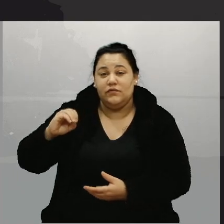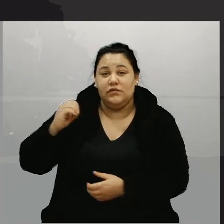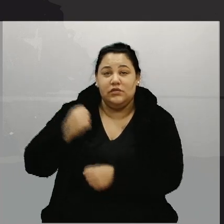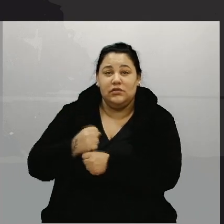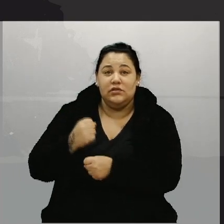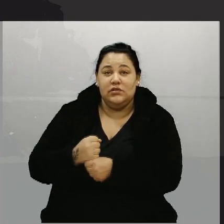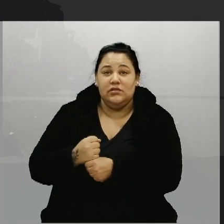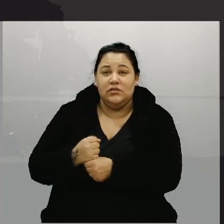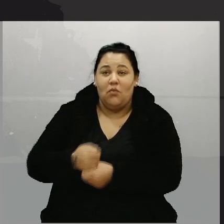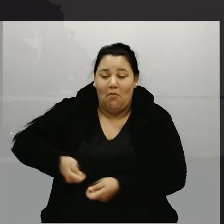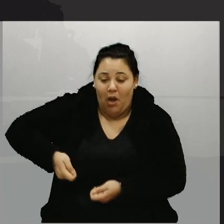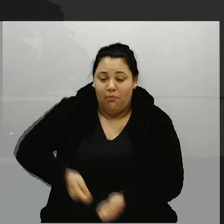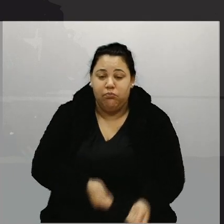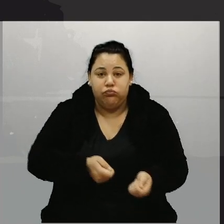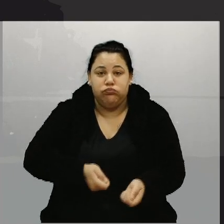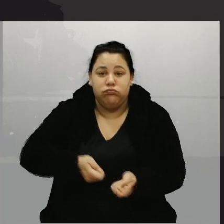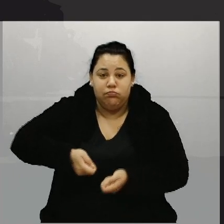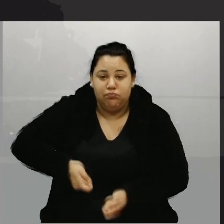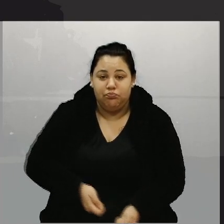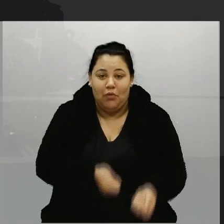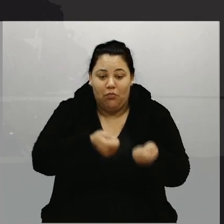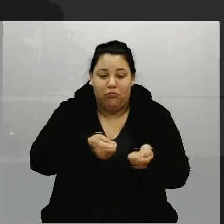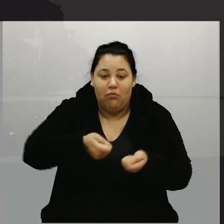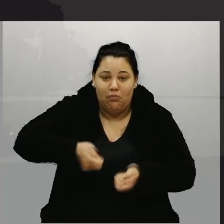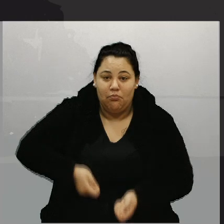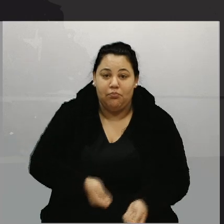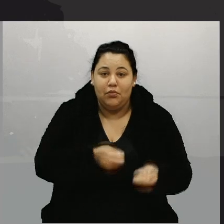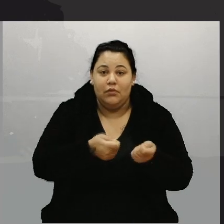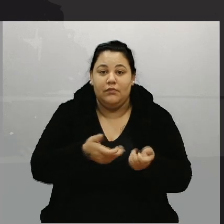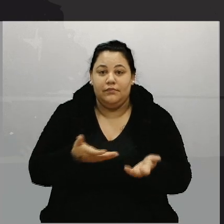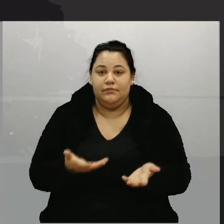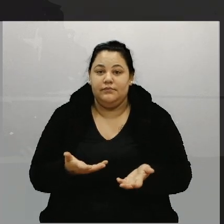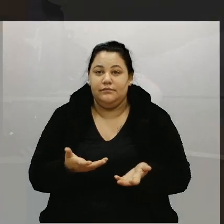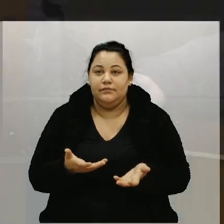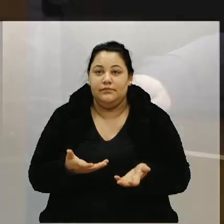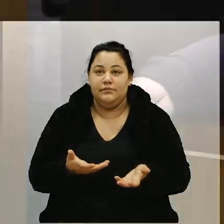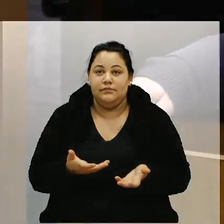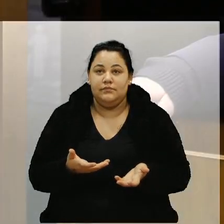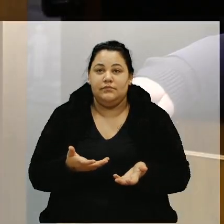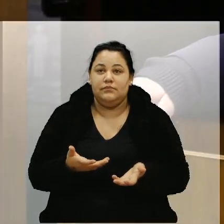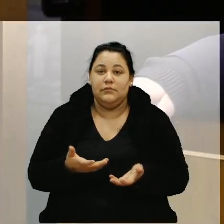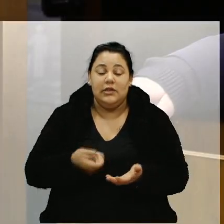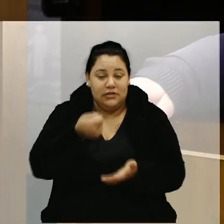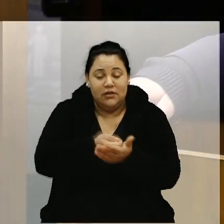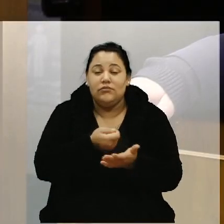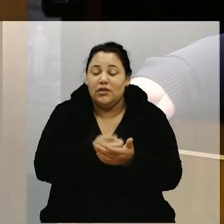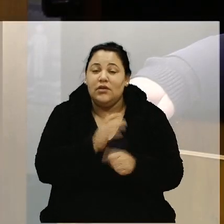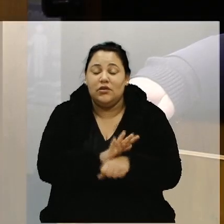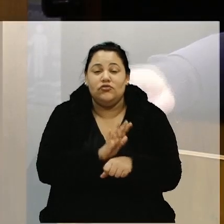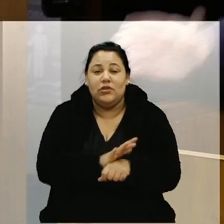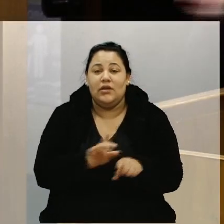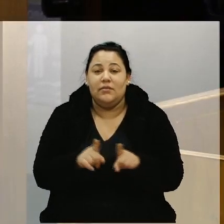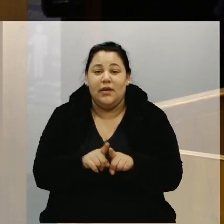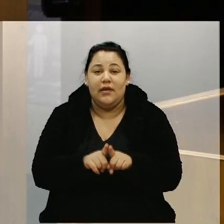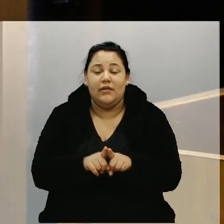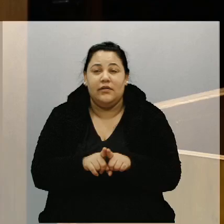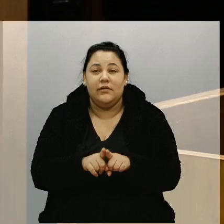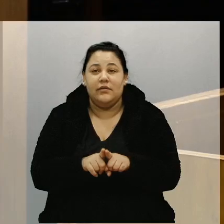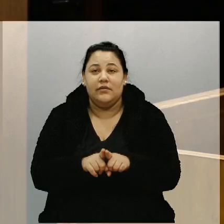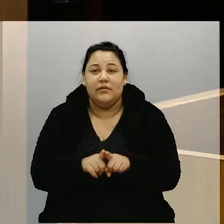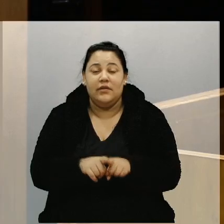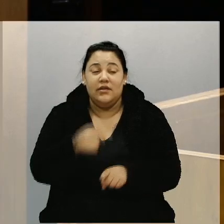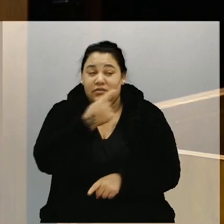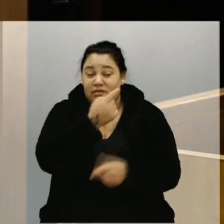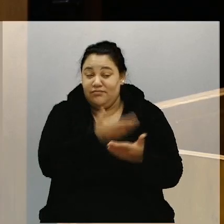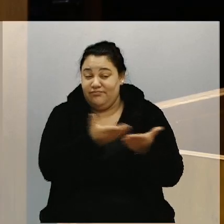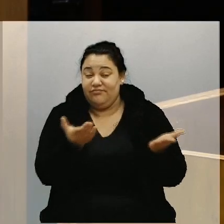e uma enxada, capinando e levantando barro e lama. Então, eles estão fazendo a sua parte. Esse é o cenário que